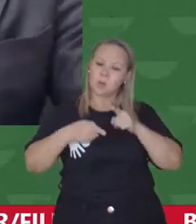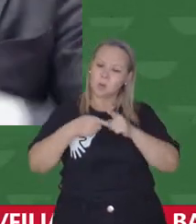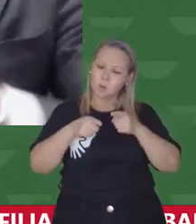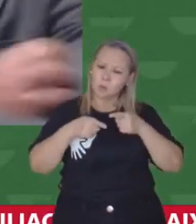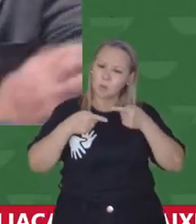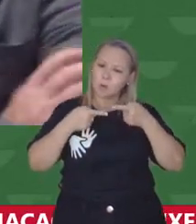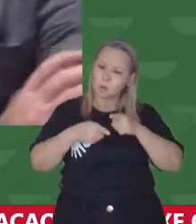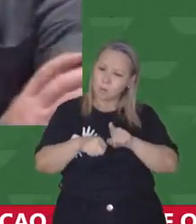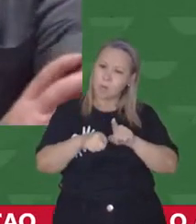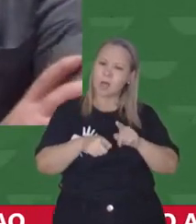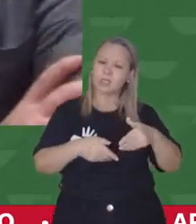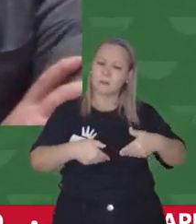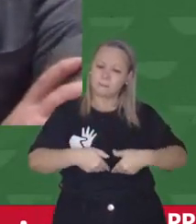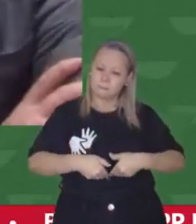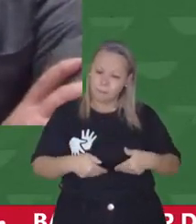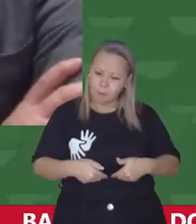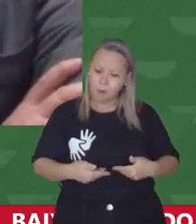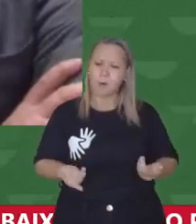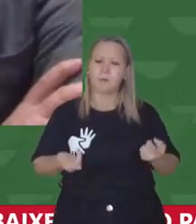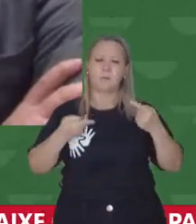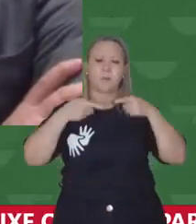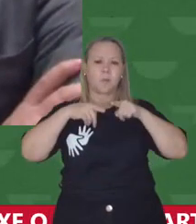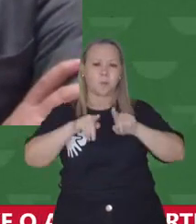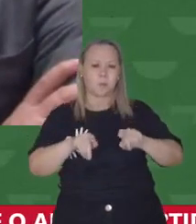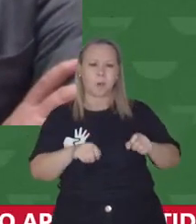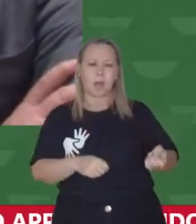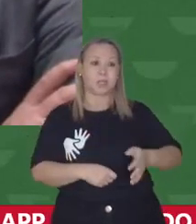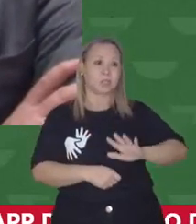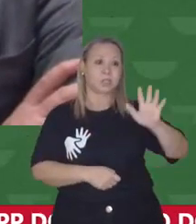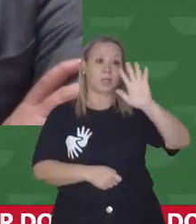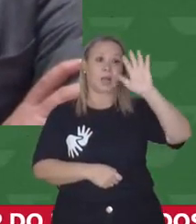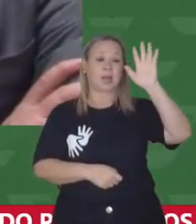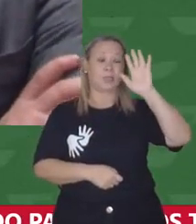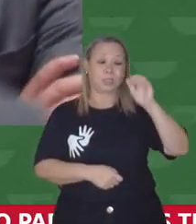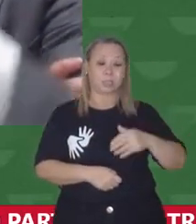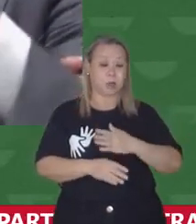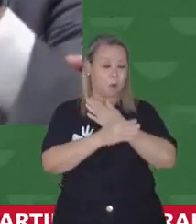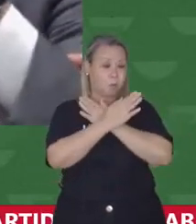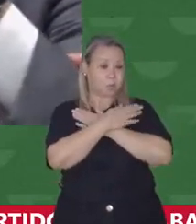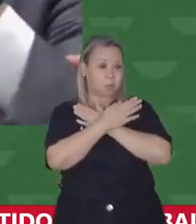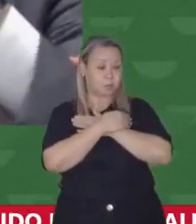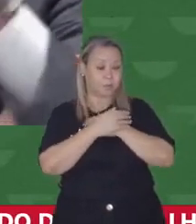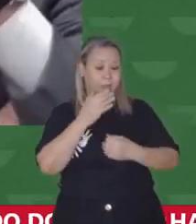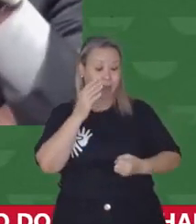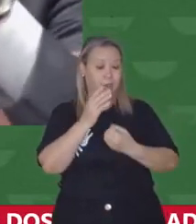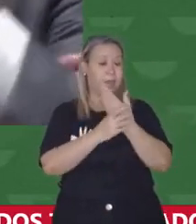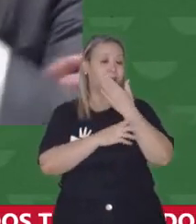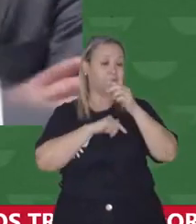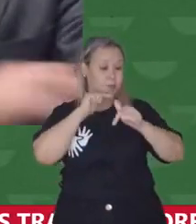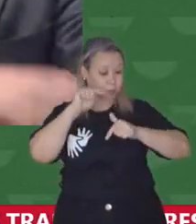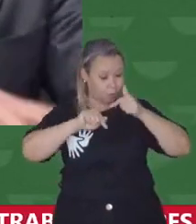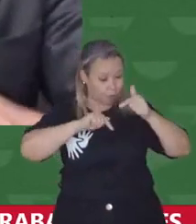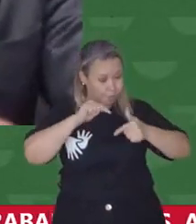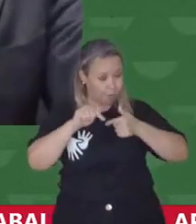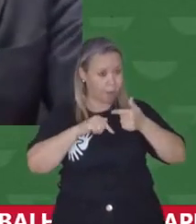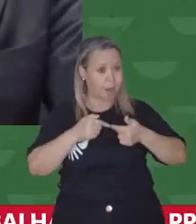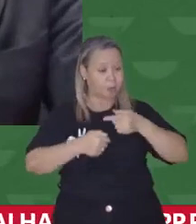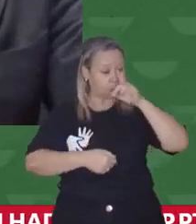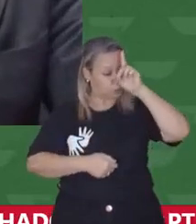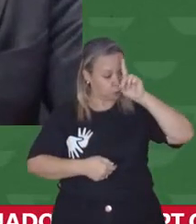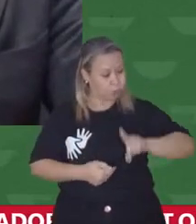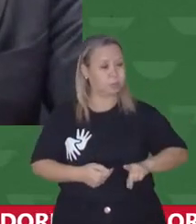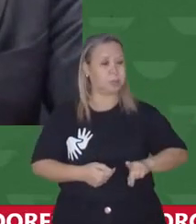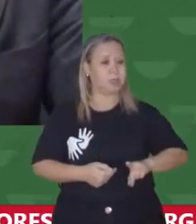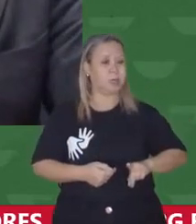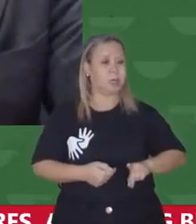combate à carestia, né? O combate ao desemprego, ou seja, a geração de empregos com direitos,